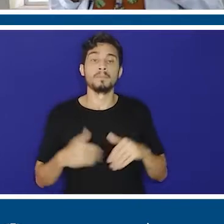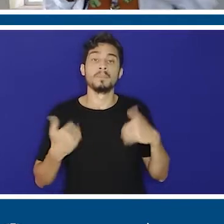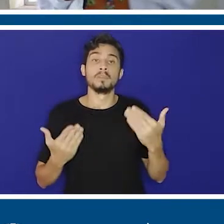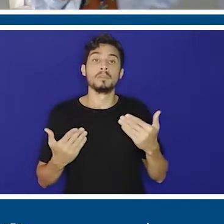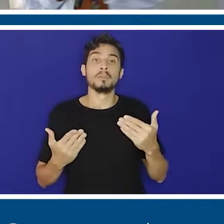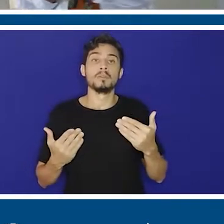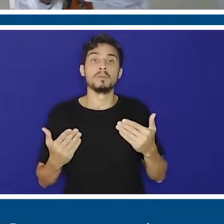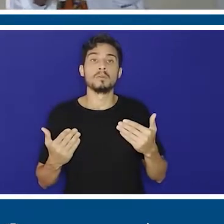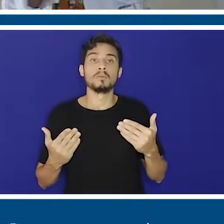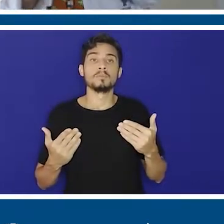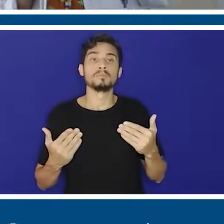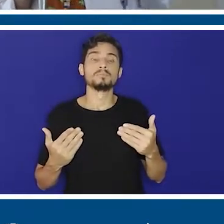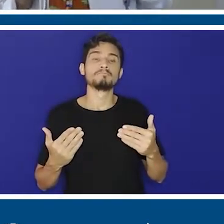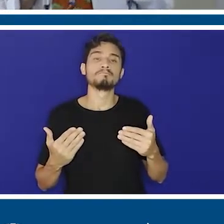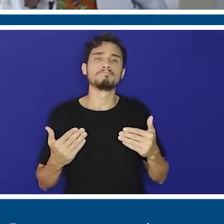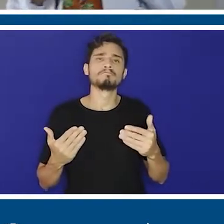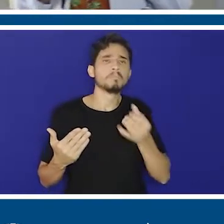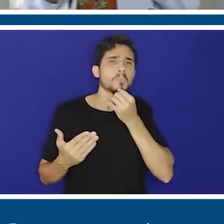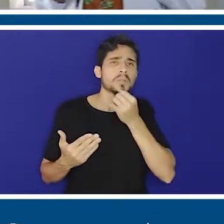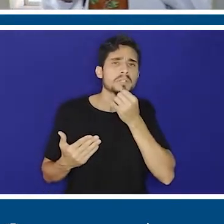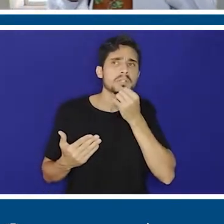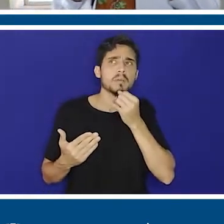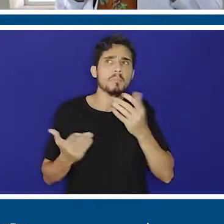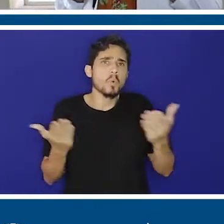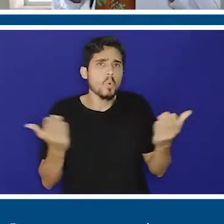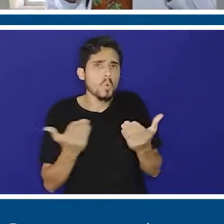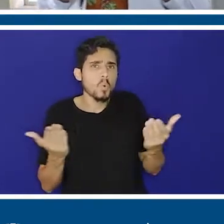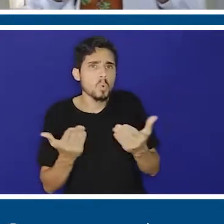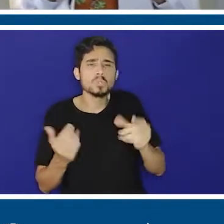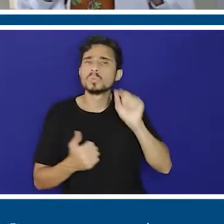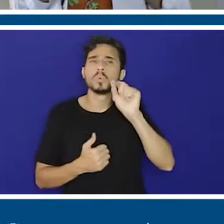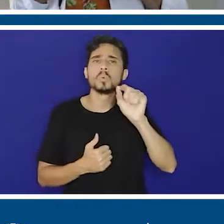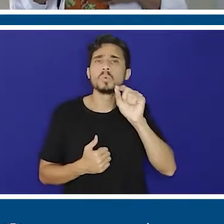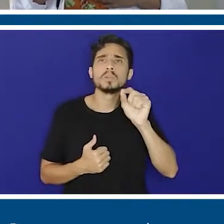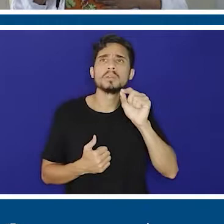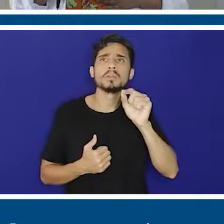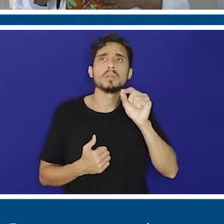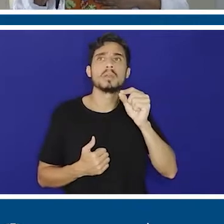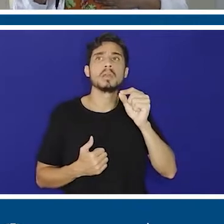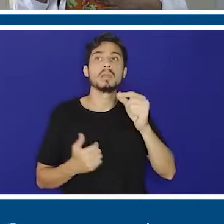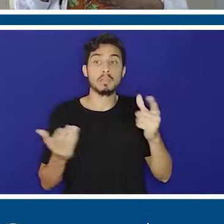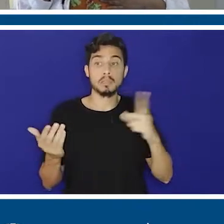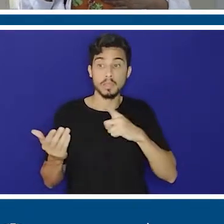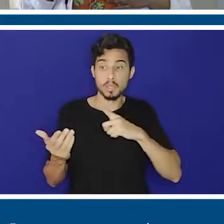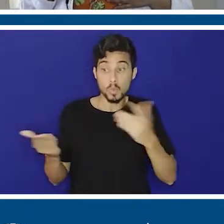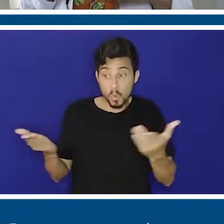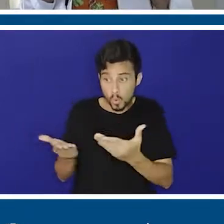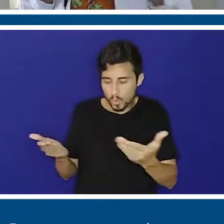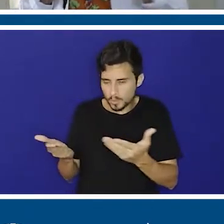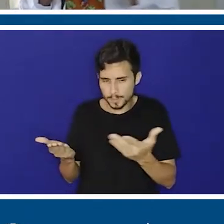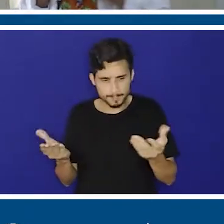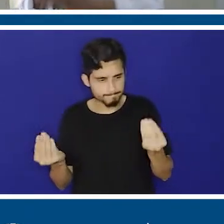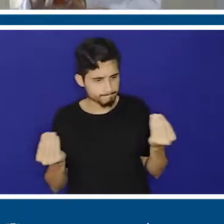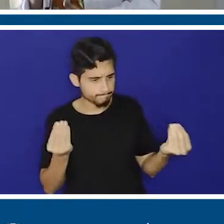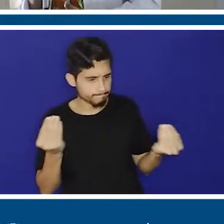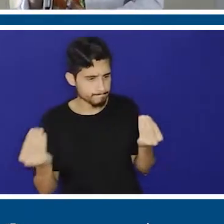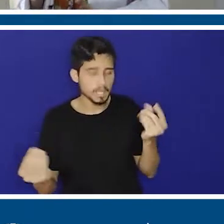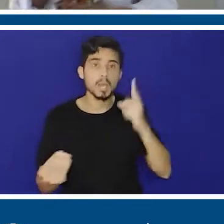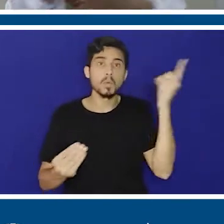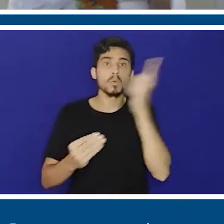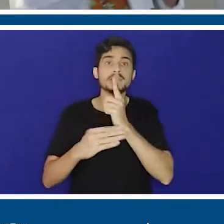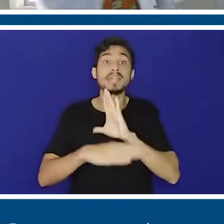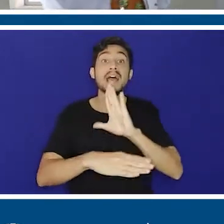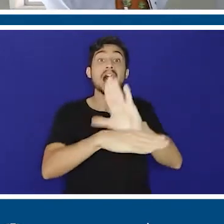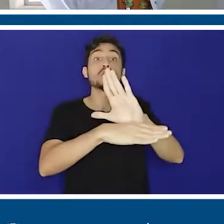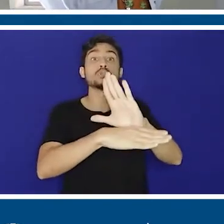Falando assim de uma forma bem simples, o que eu tenho hoje à minha disposição para ajudar as